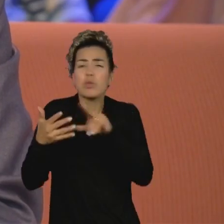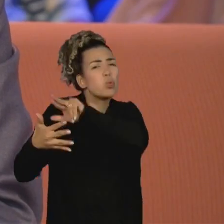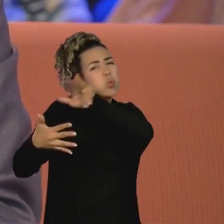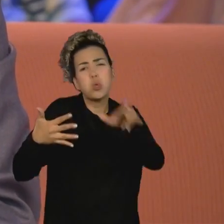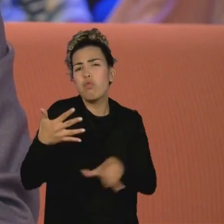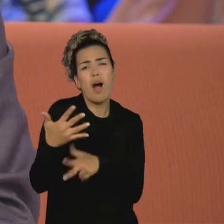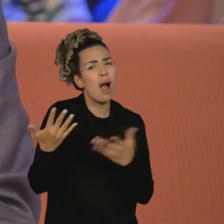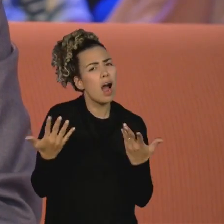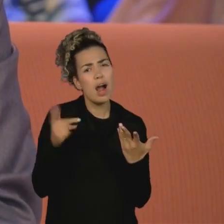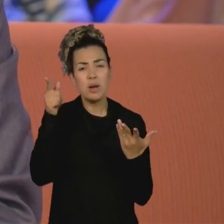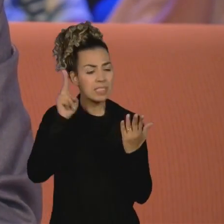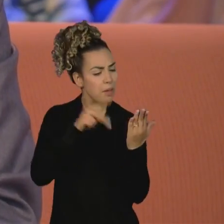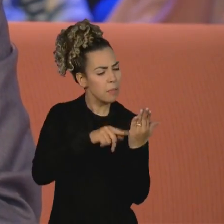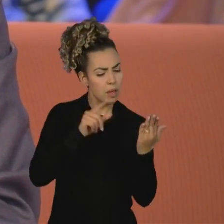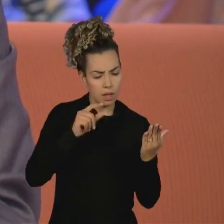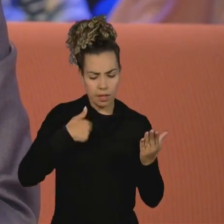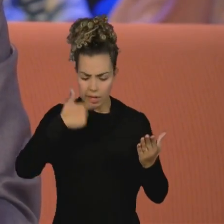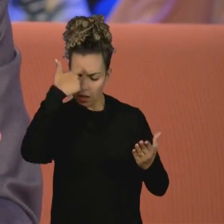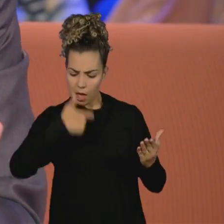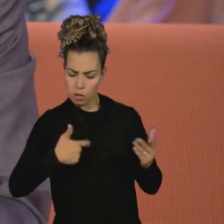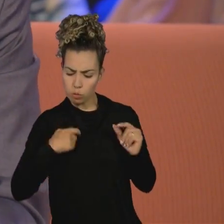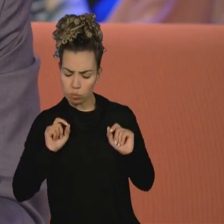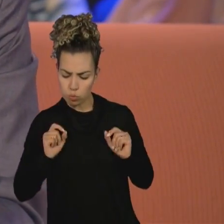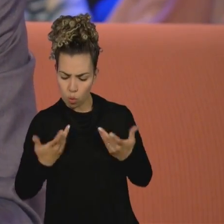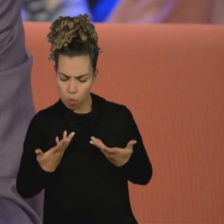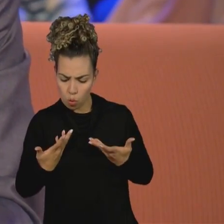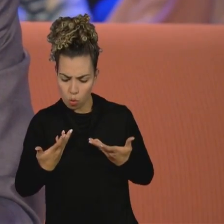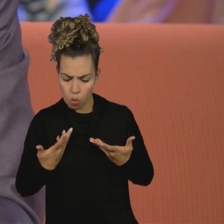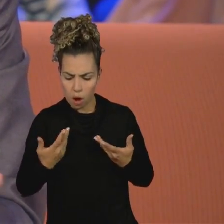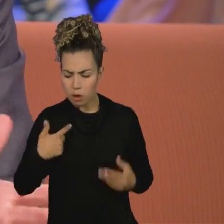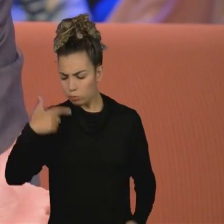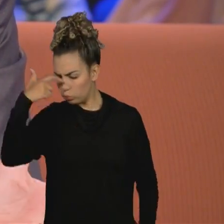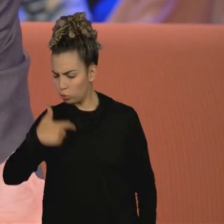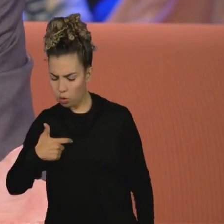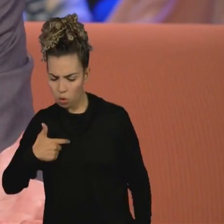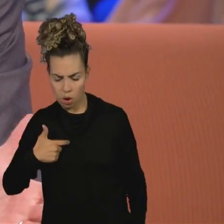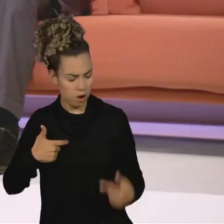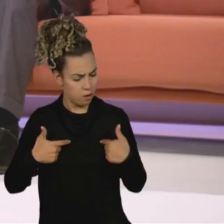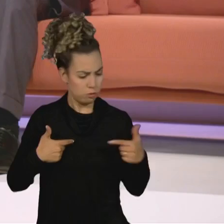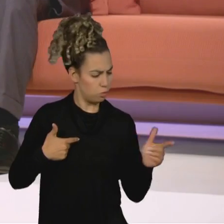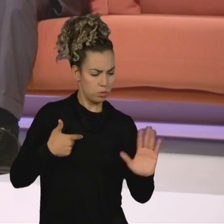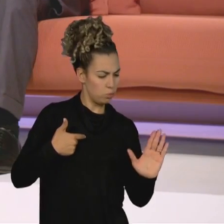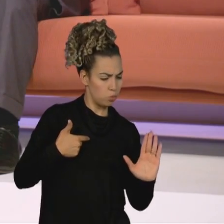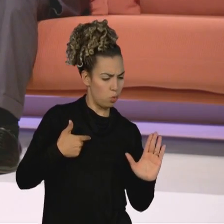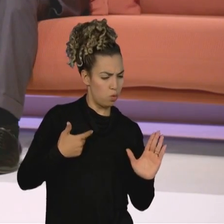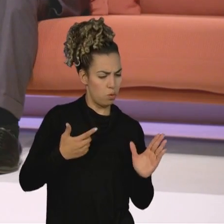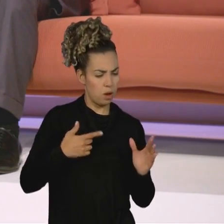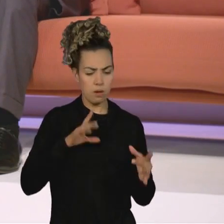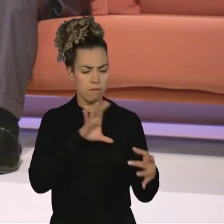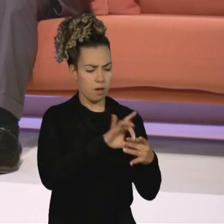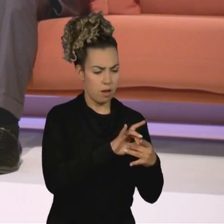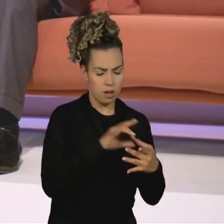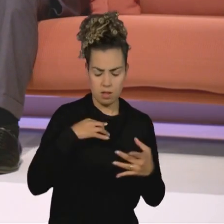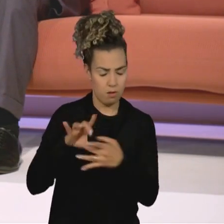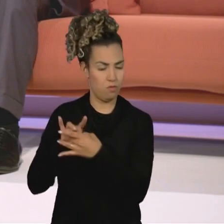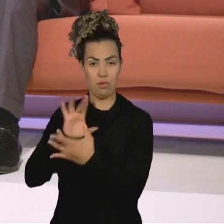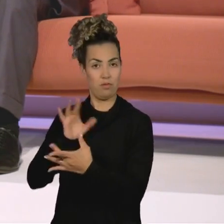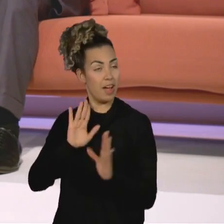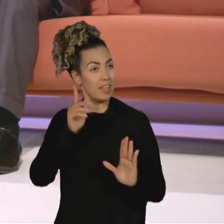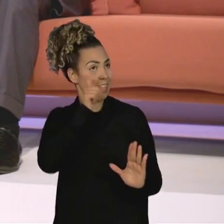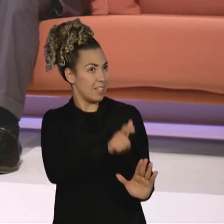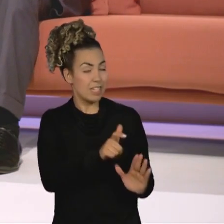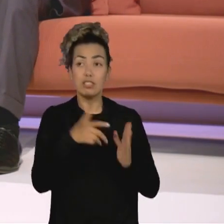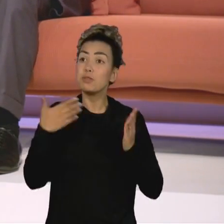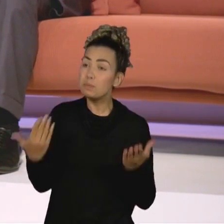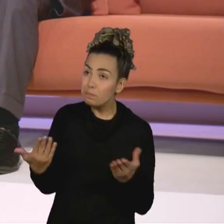né? Quem eu sou, qual é a questão. O Hamlet sabe que o Hamlet é interessante, na peça, o Hamlet tem